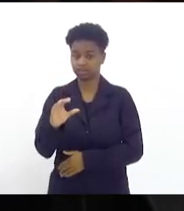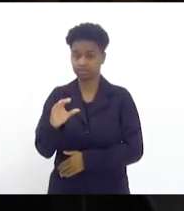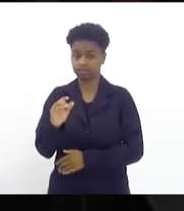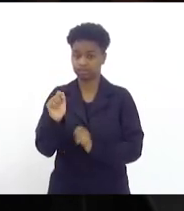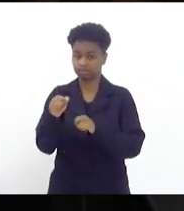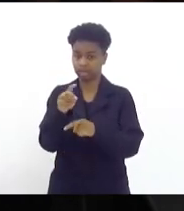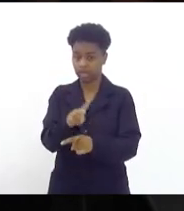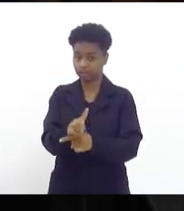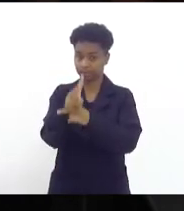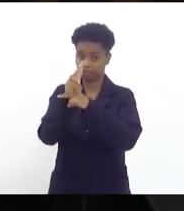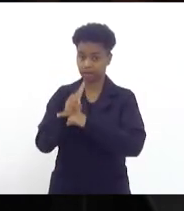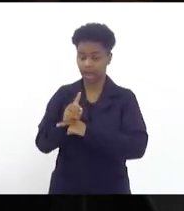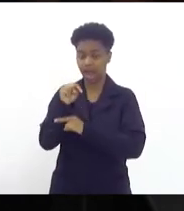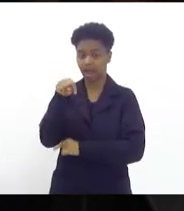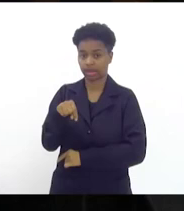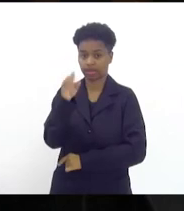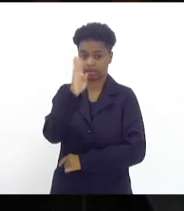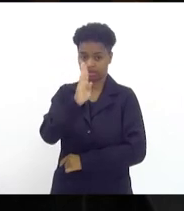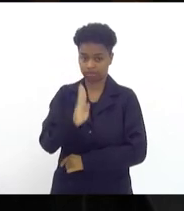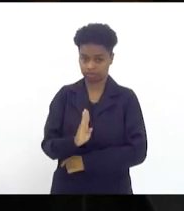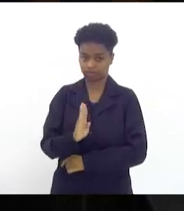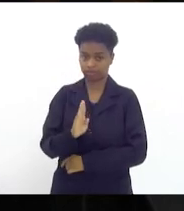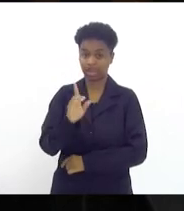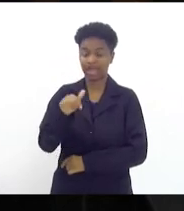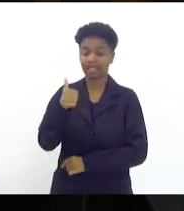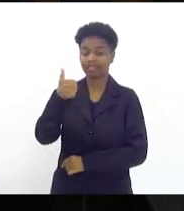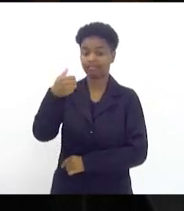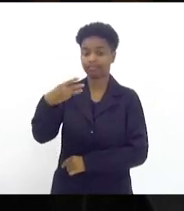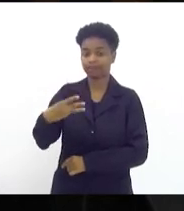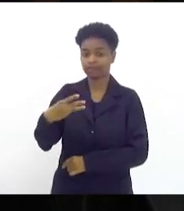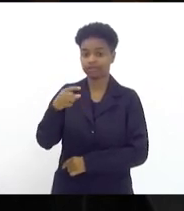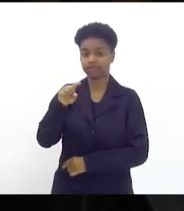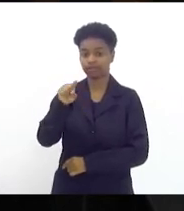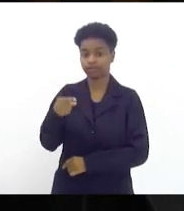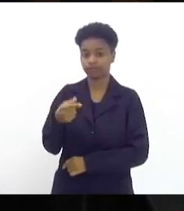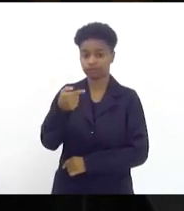empréstimos aqui nesse país é 13.75